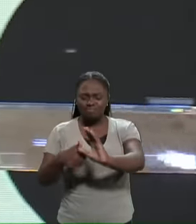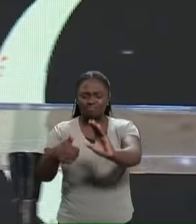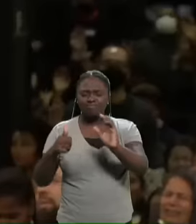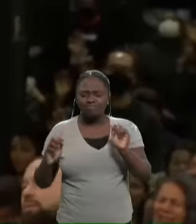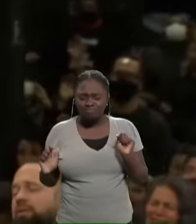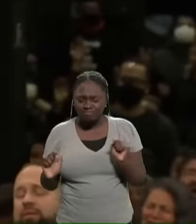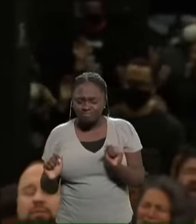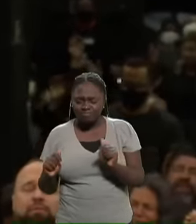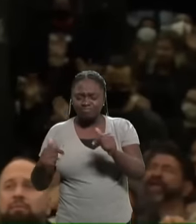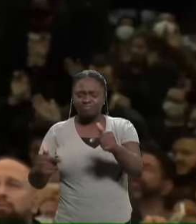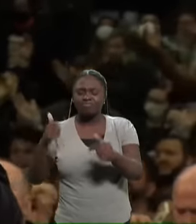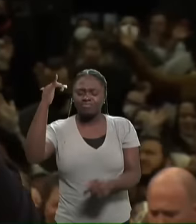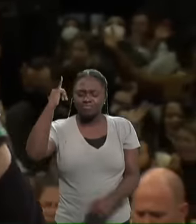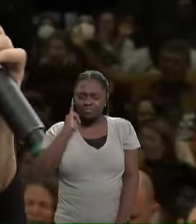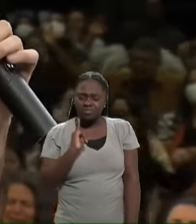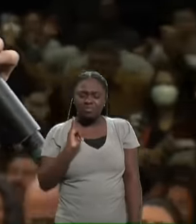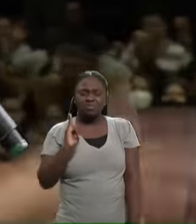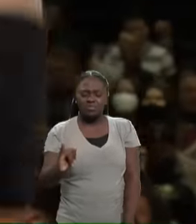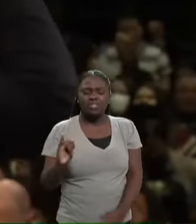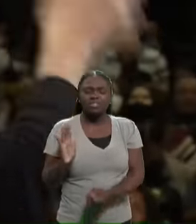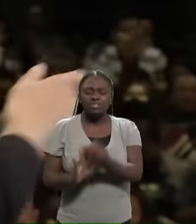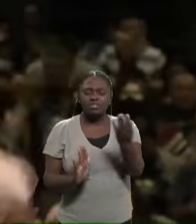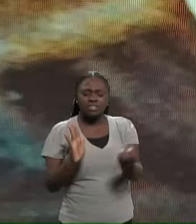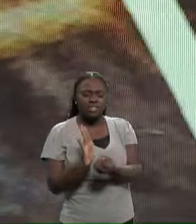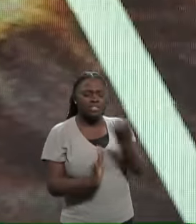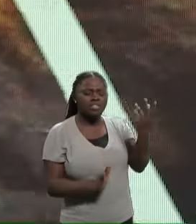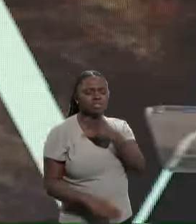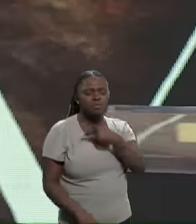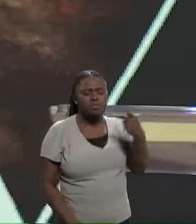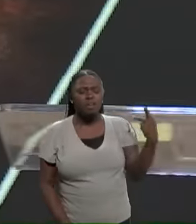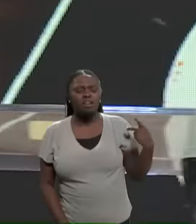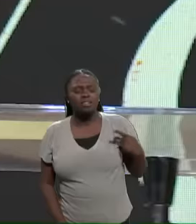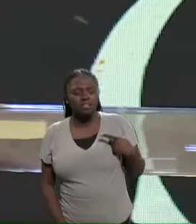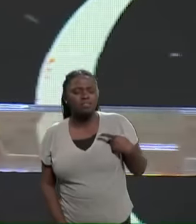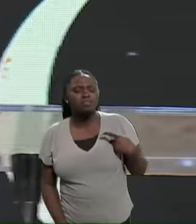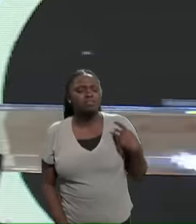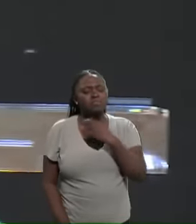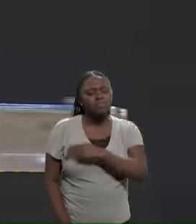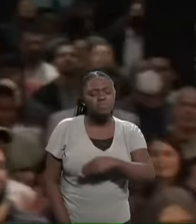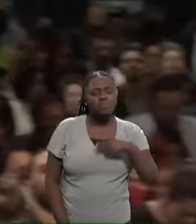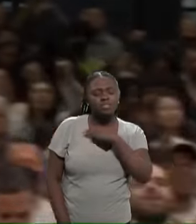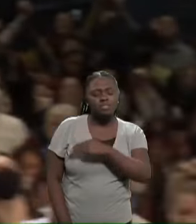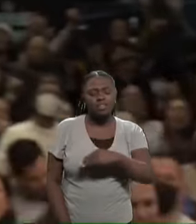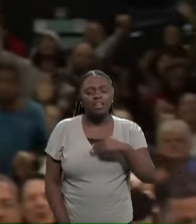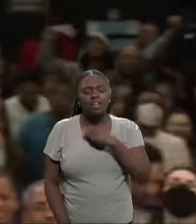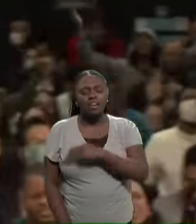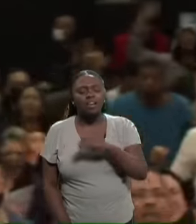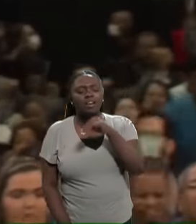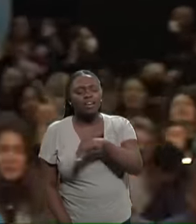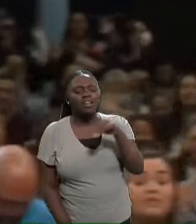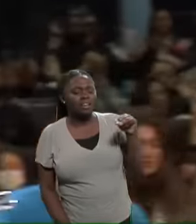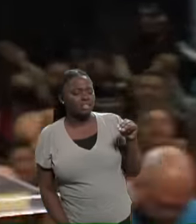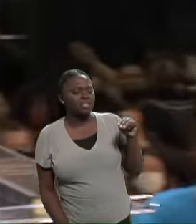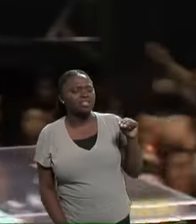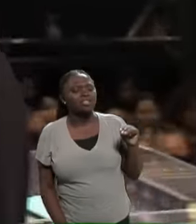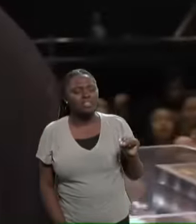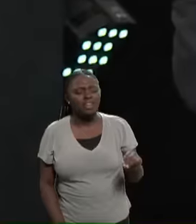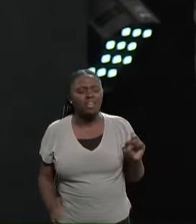activa cada profeta, cada evangelista, cada pastor, cada misionario, cada maestro,